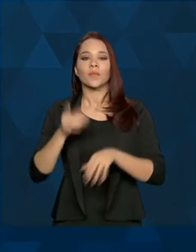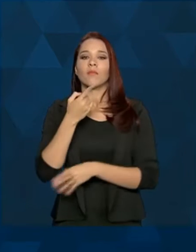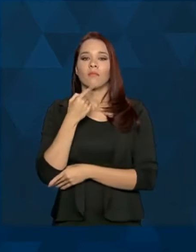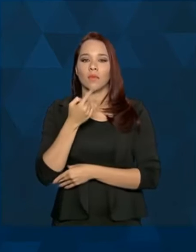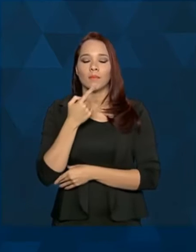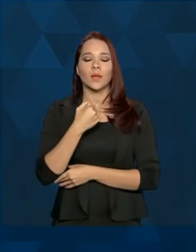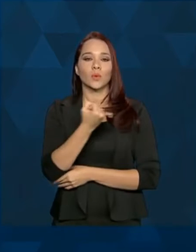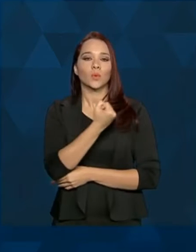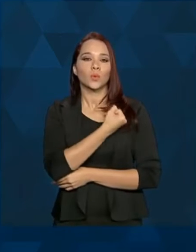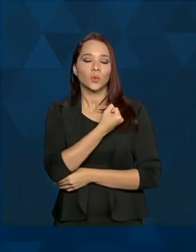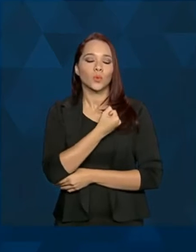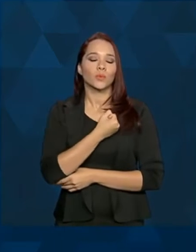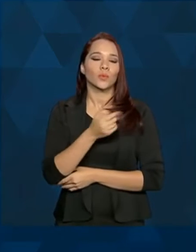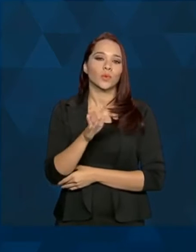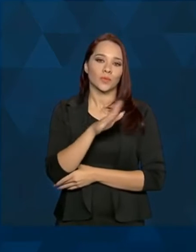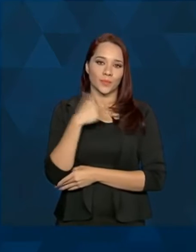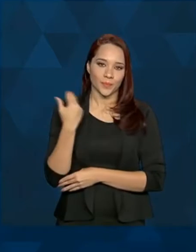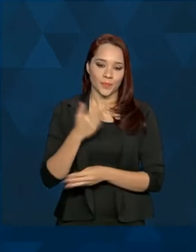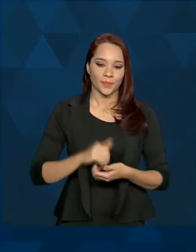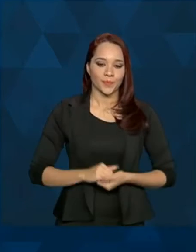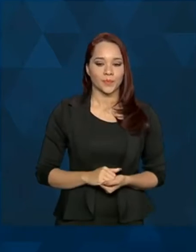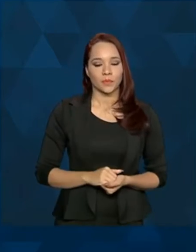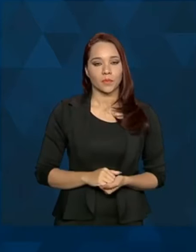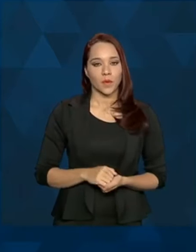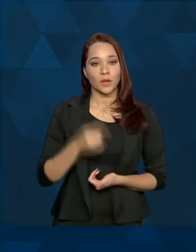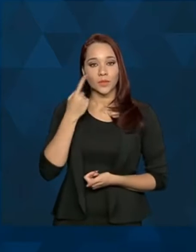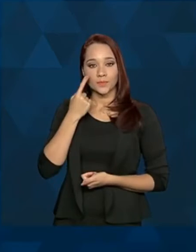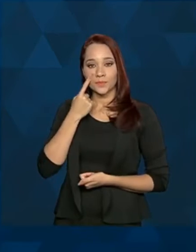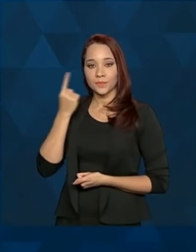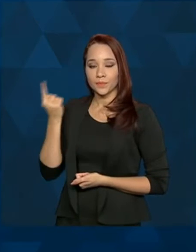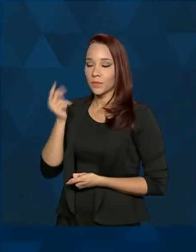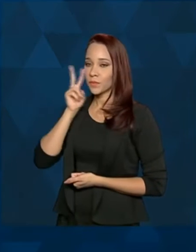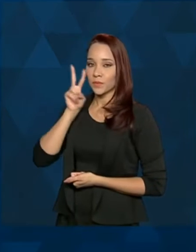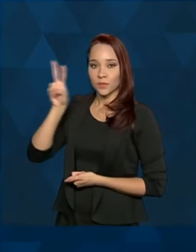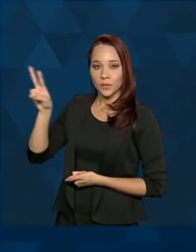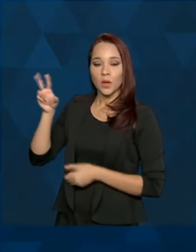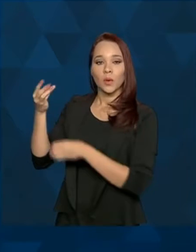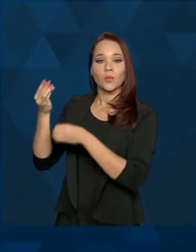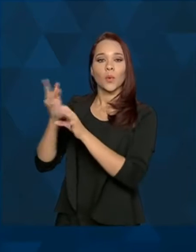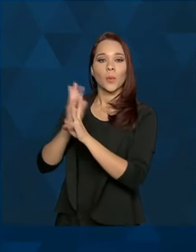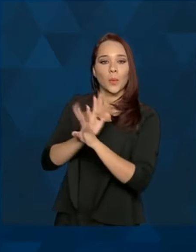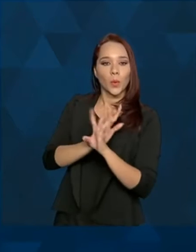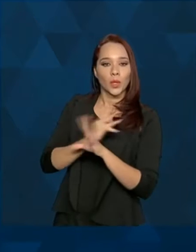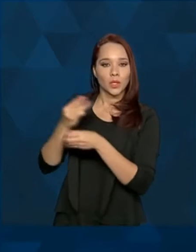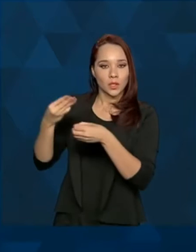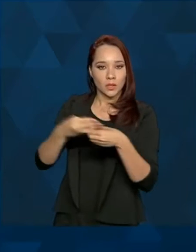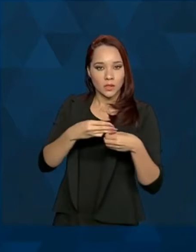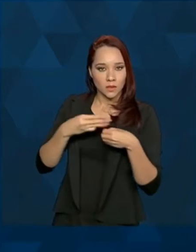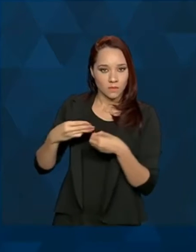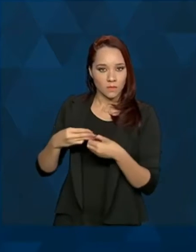o número de óbitos, né? A gente verifica que quando a gente olha por município do país como um